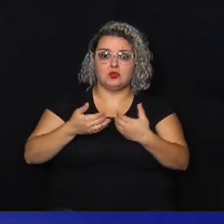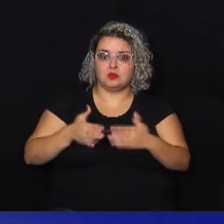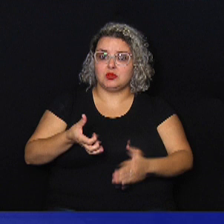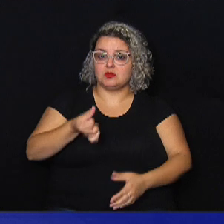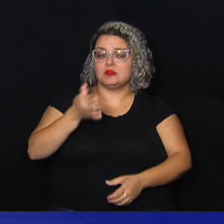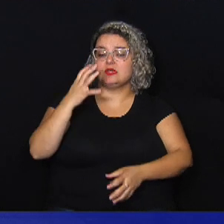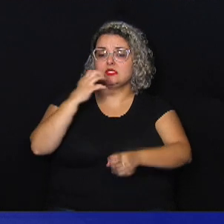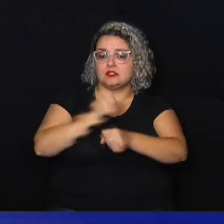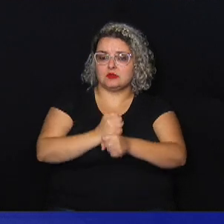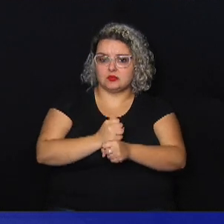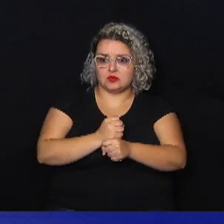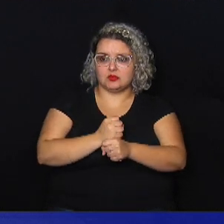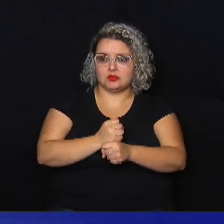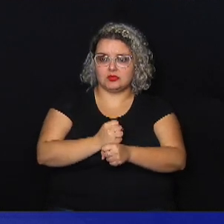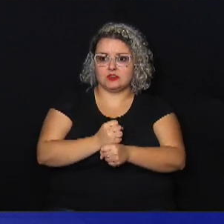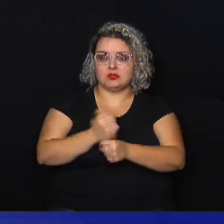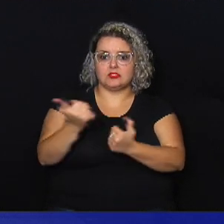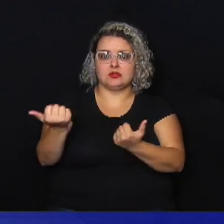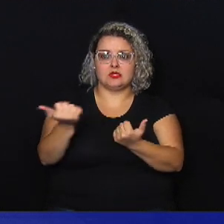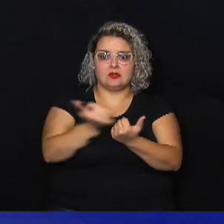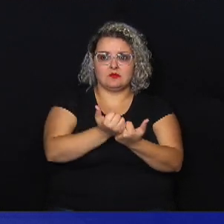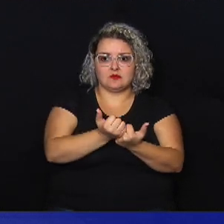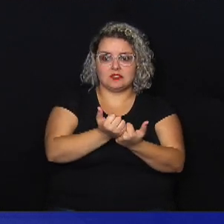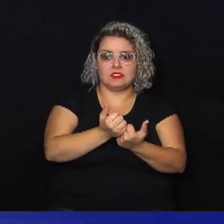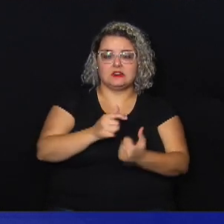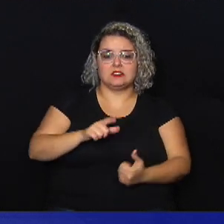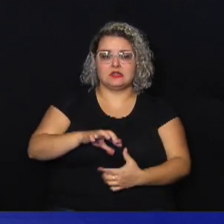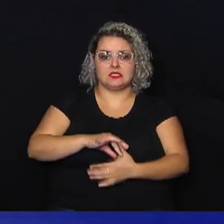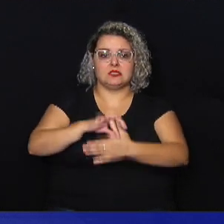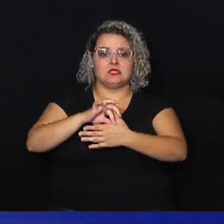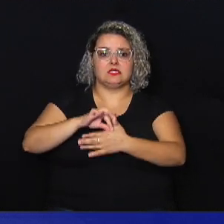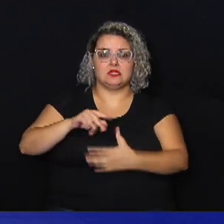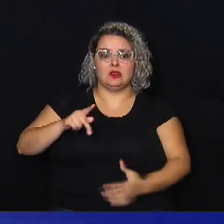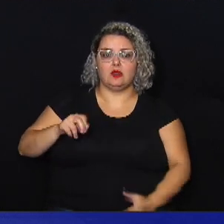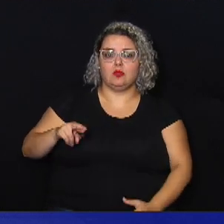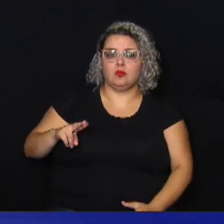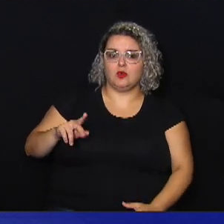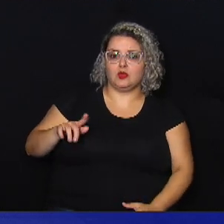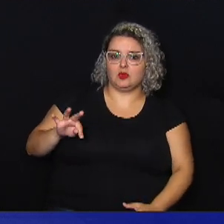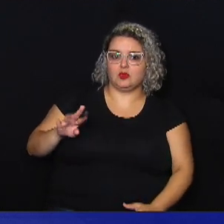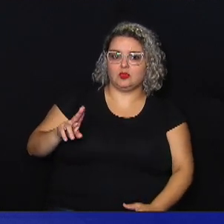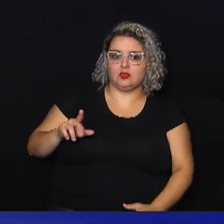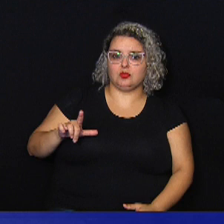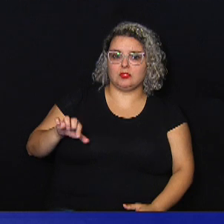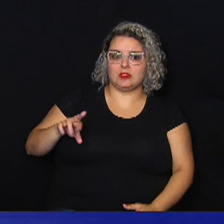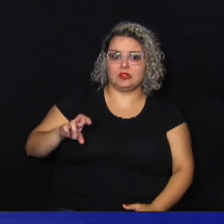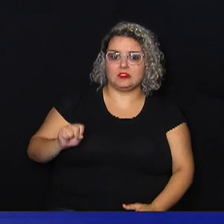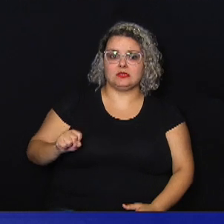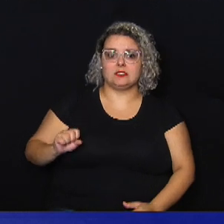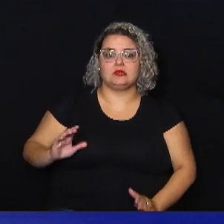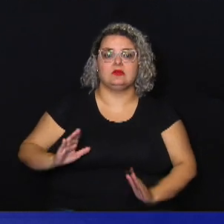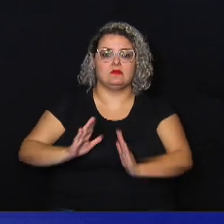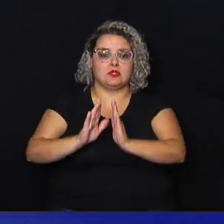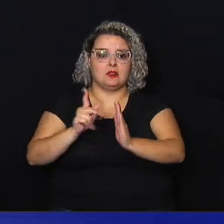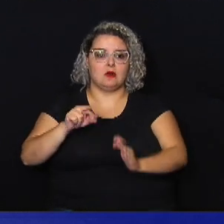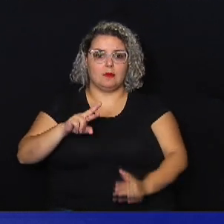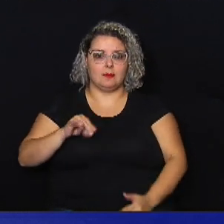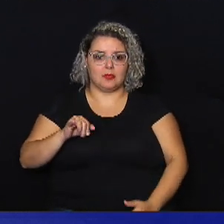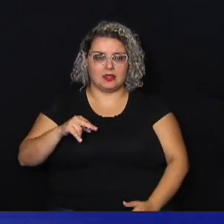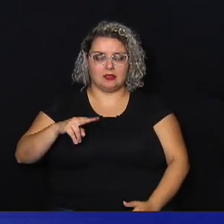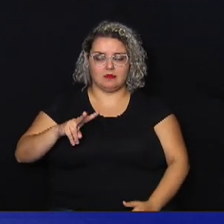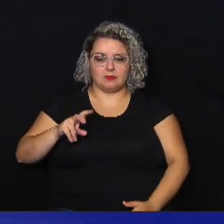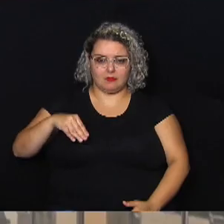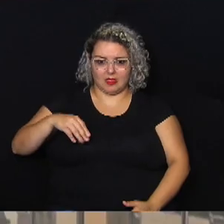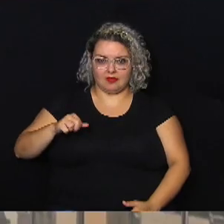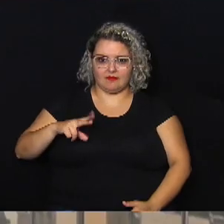pontos da vice-líder portuguesa Santista e agora torce contra a Lusa, que enfrenta o Primavera hoje à noite.